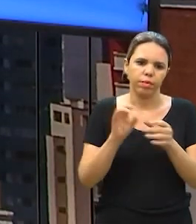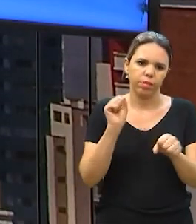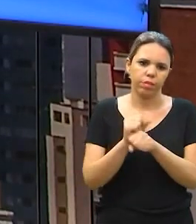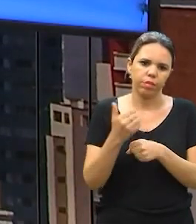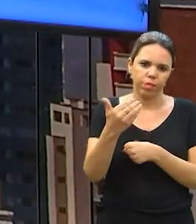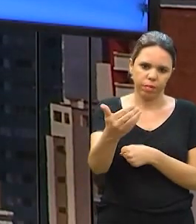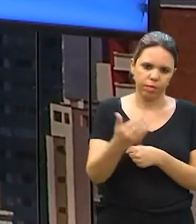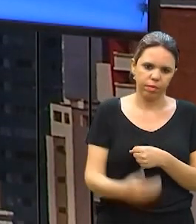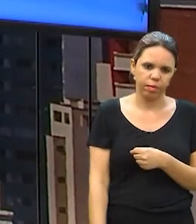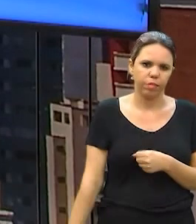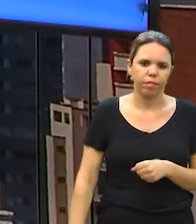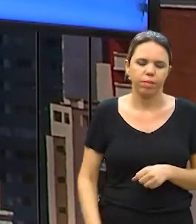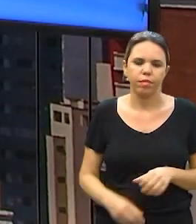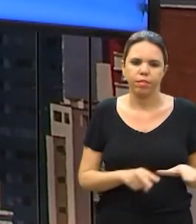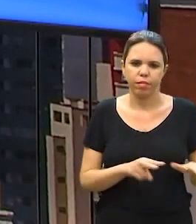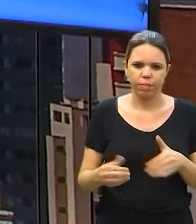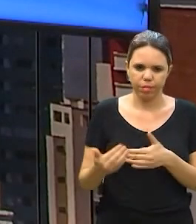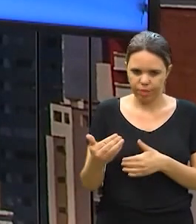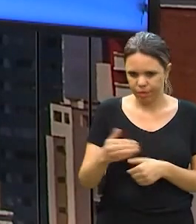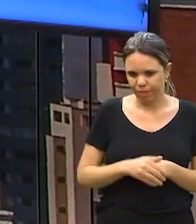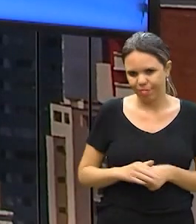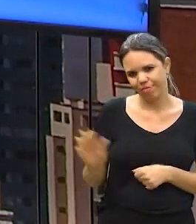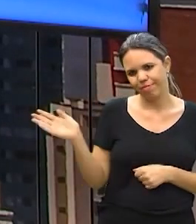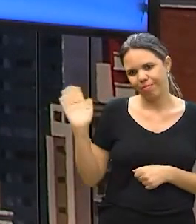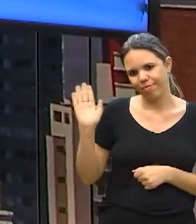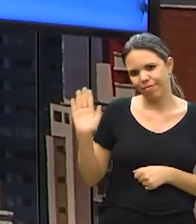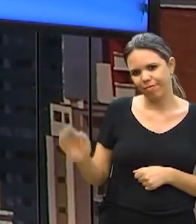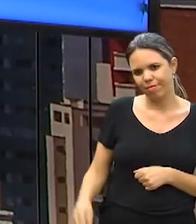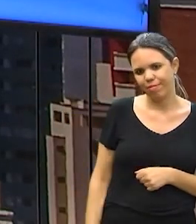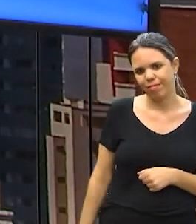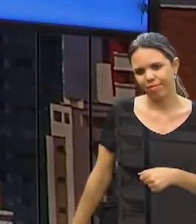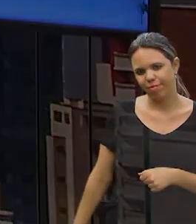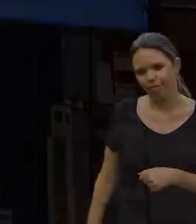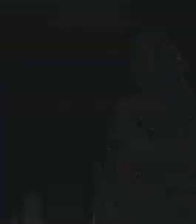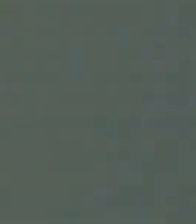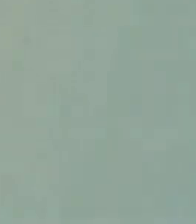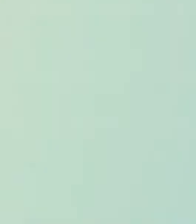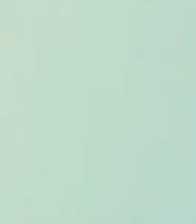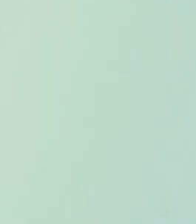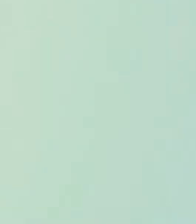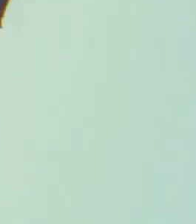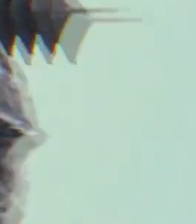para a próxima na semana que vem. Até lá! Tchau!